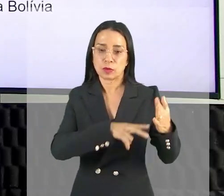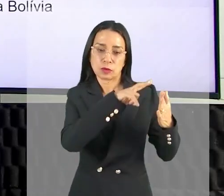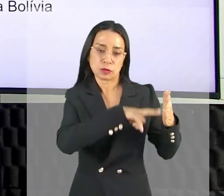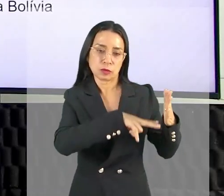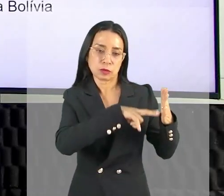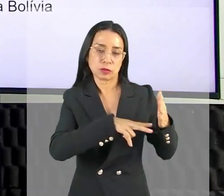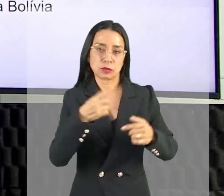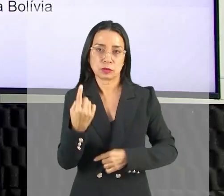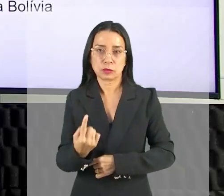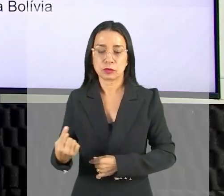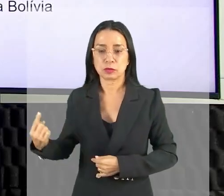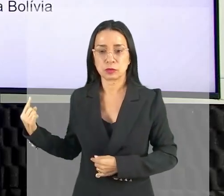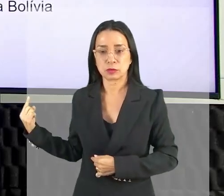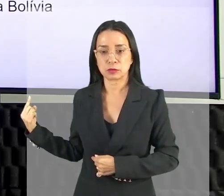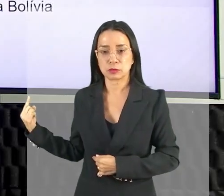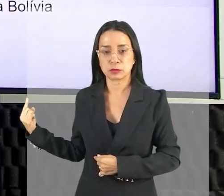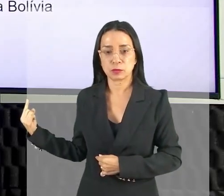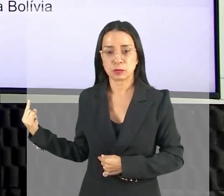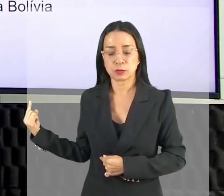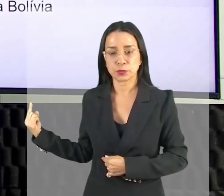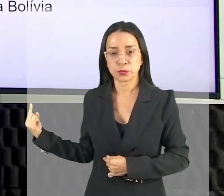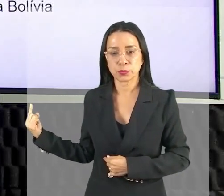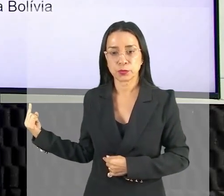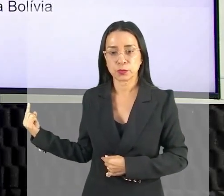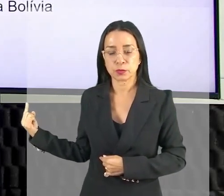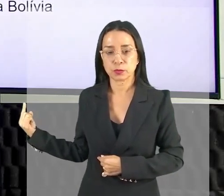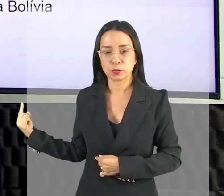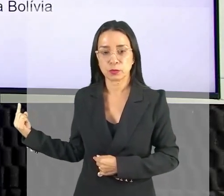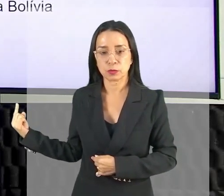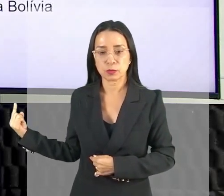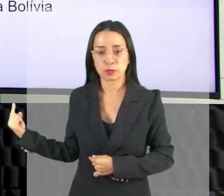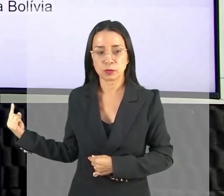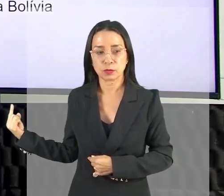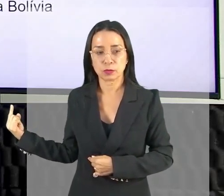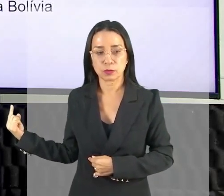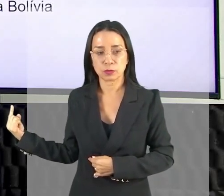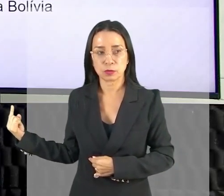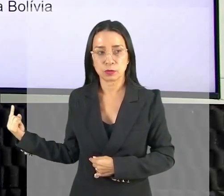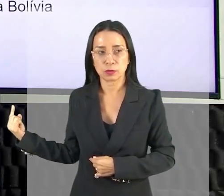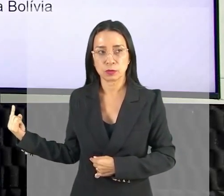partida de futebol, a seleção do Brasil e a seleção da Bolívia,